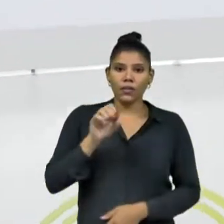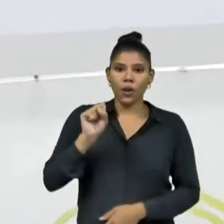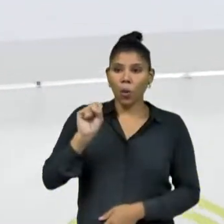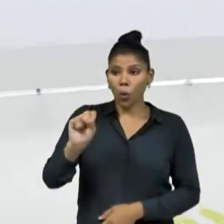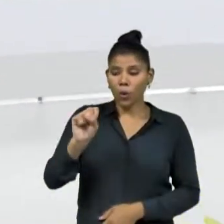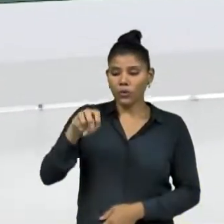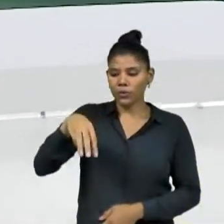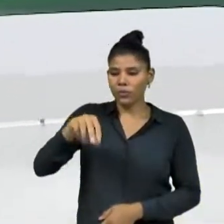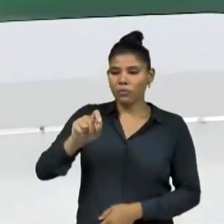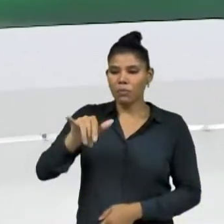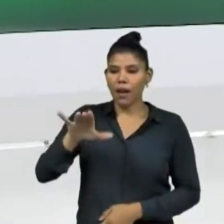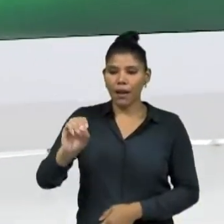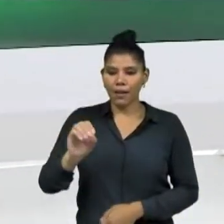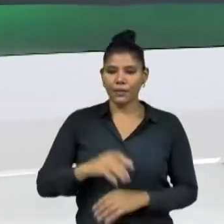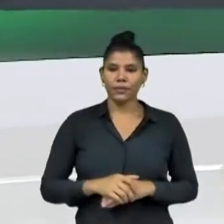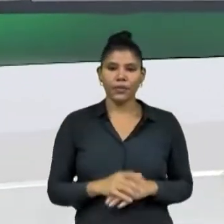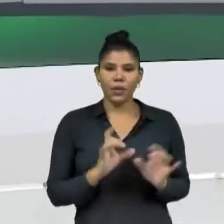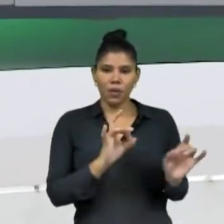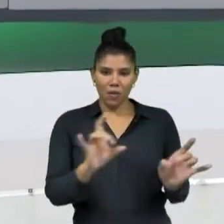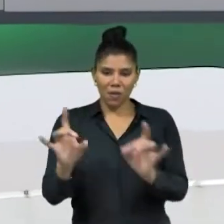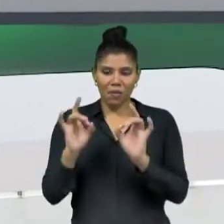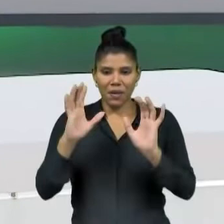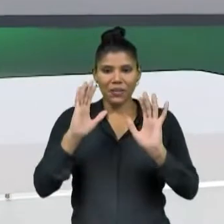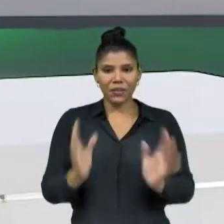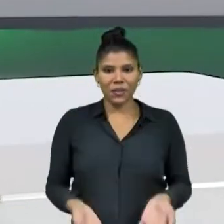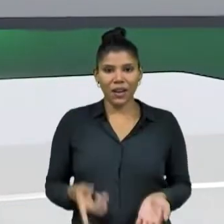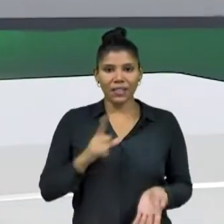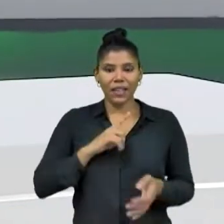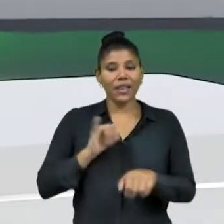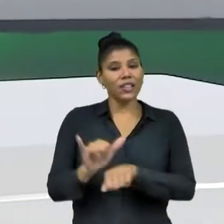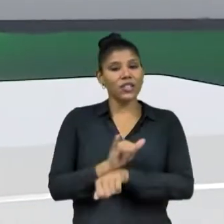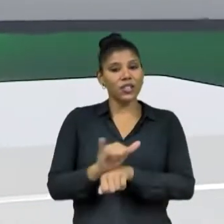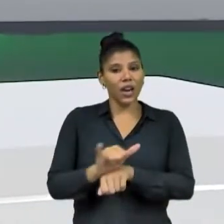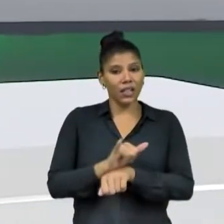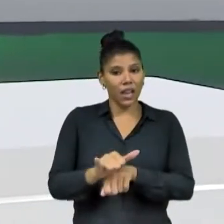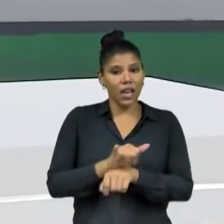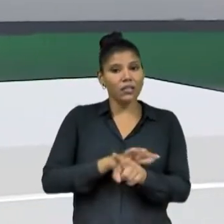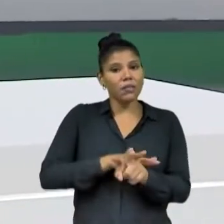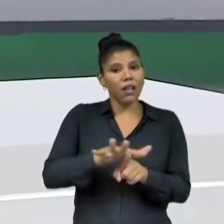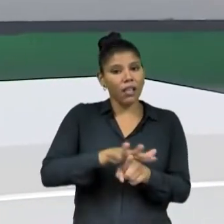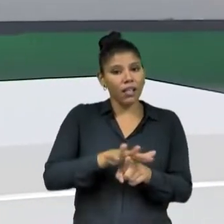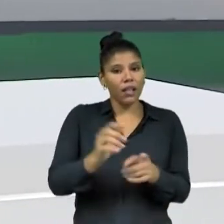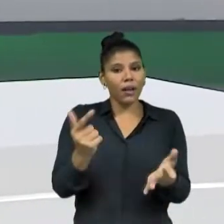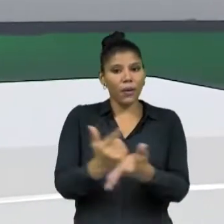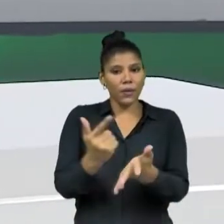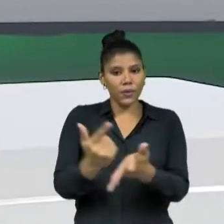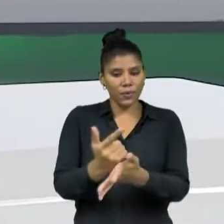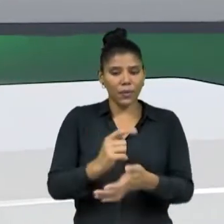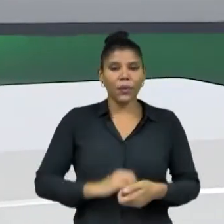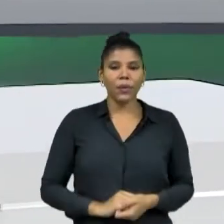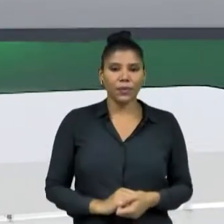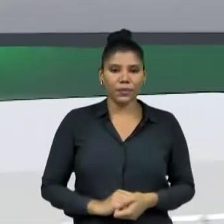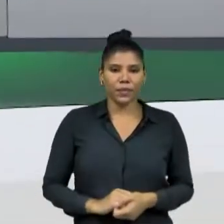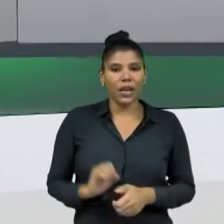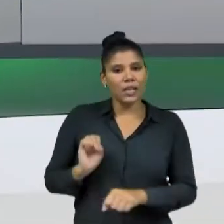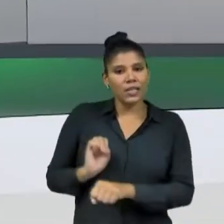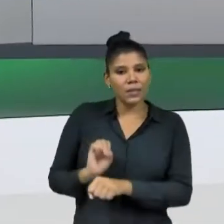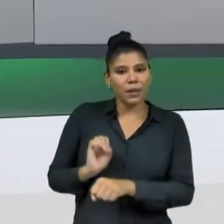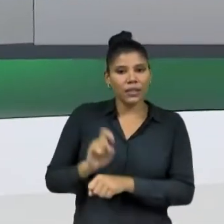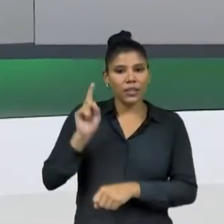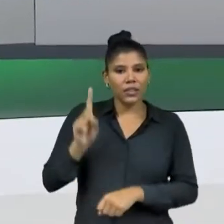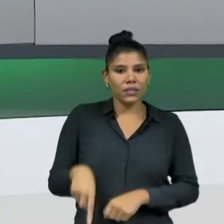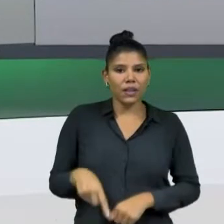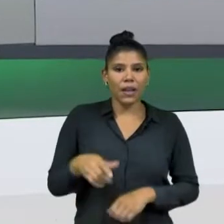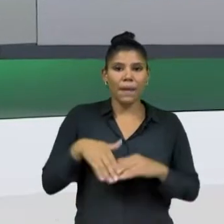comércio varejista já aposta em estratégias para atrair os consumidores. A expectativa é ultrapassar os 28